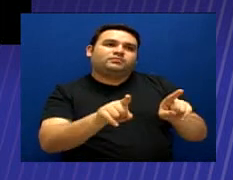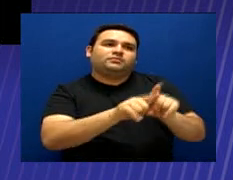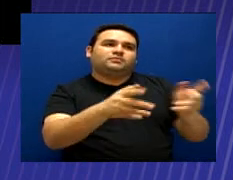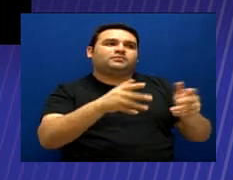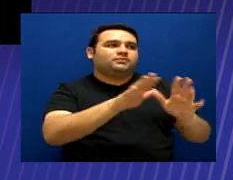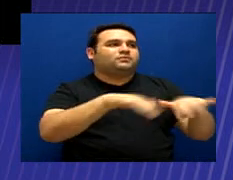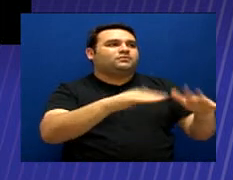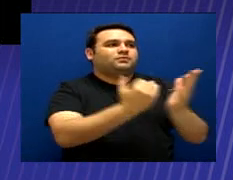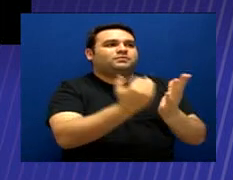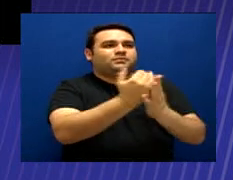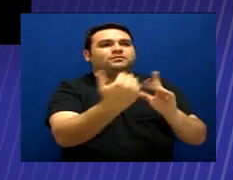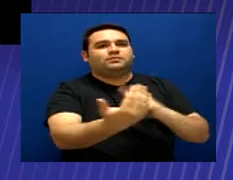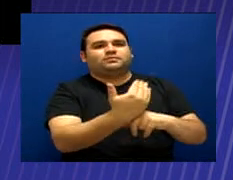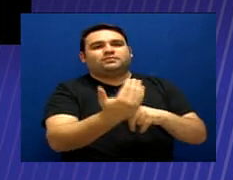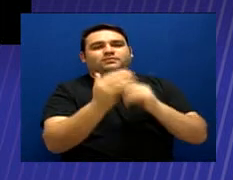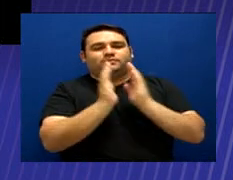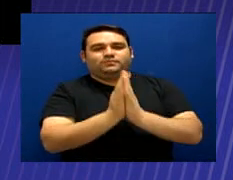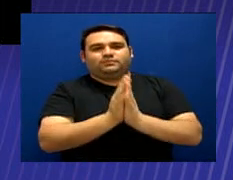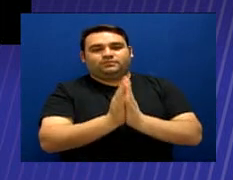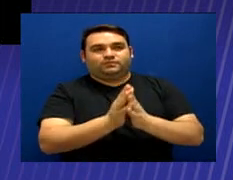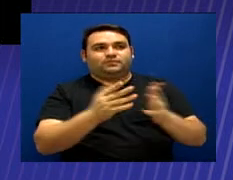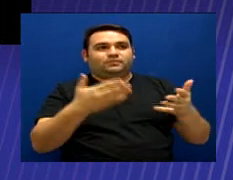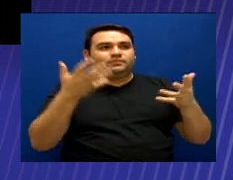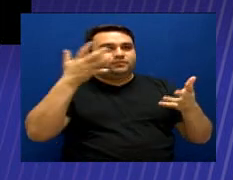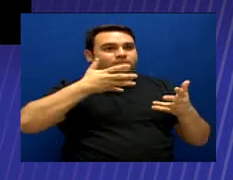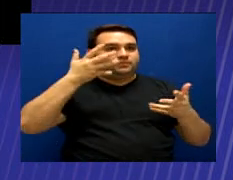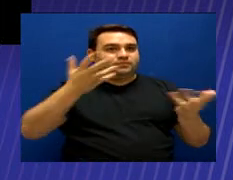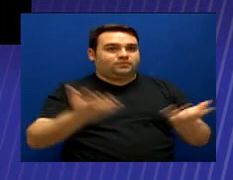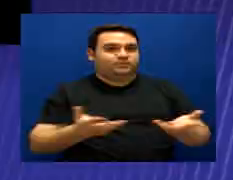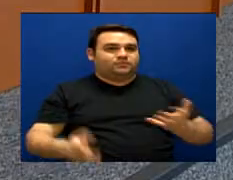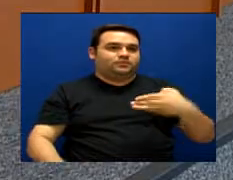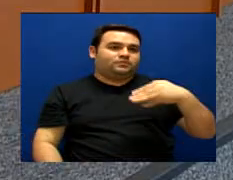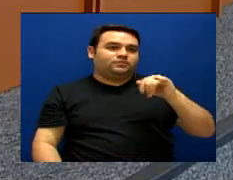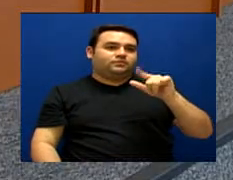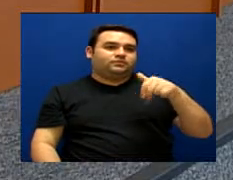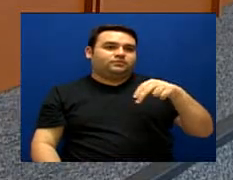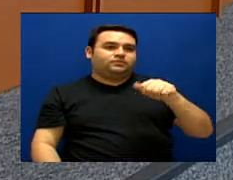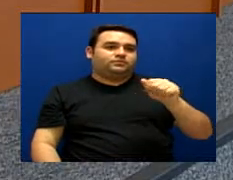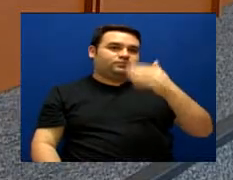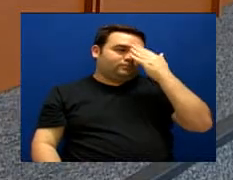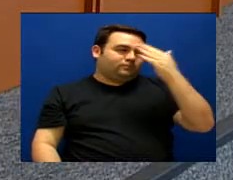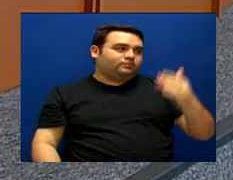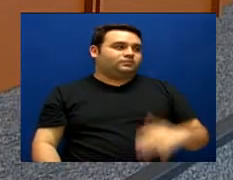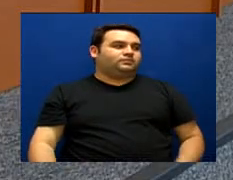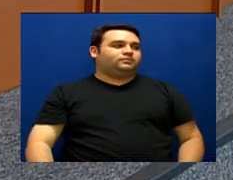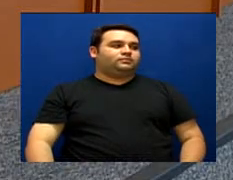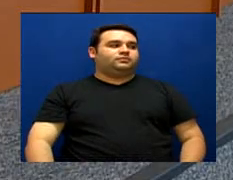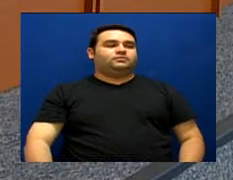gostaria que vocês complementassem, por gentileza. Eu vou passar a palavra para a Milena agora. Obrigada.